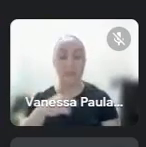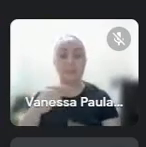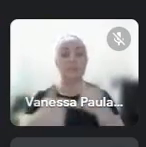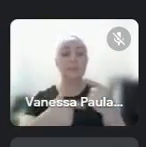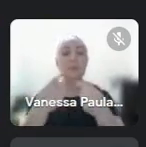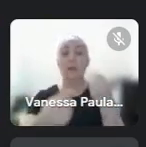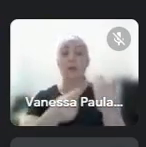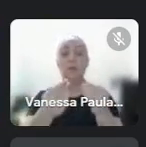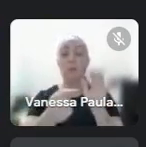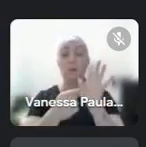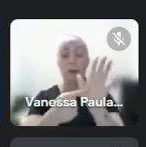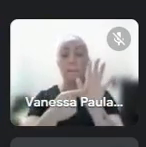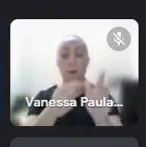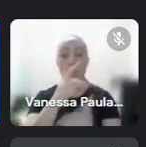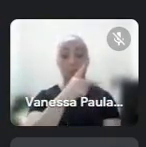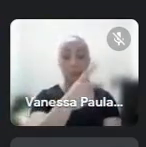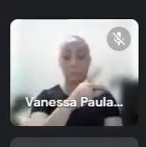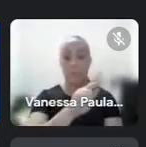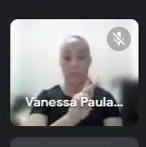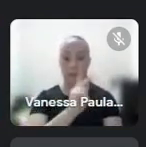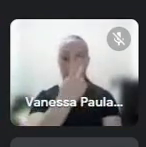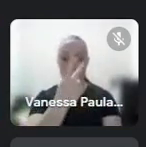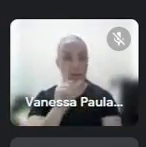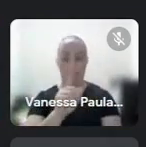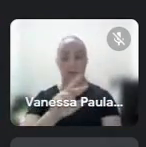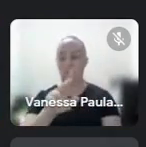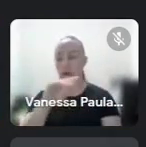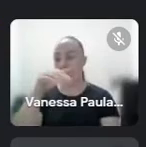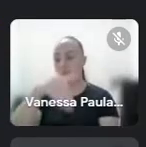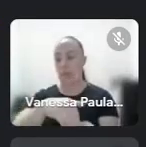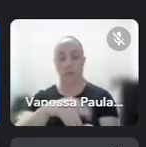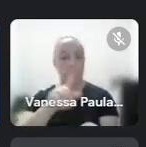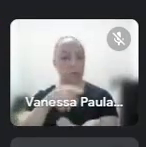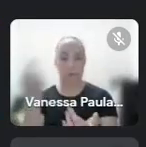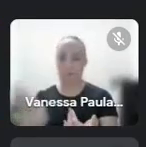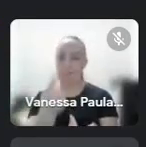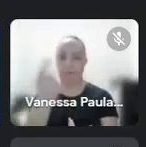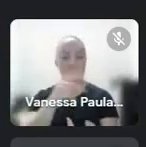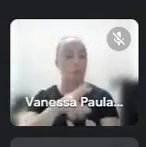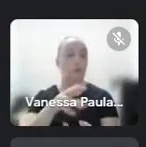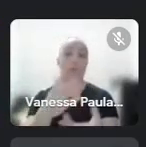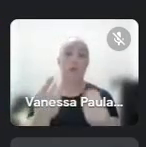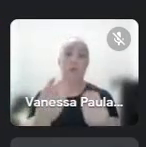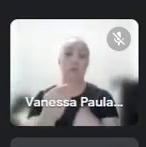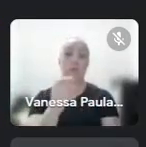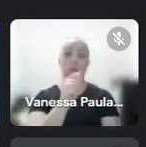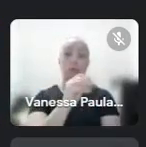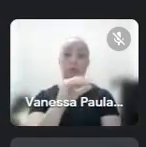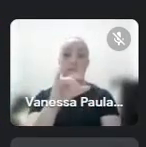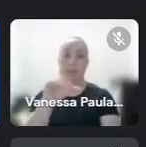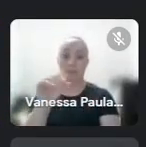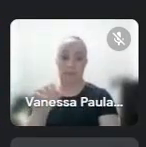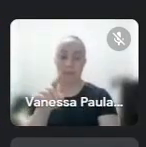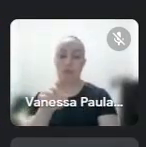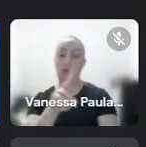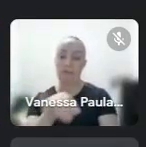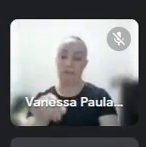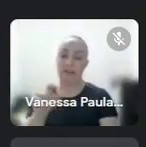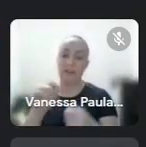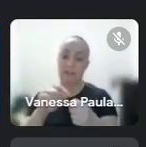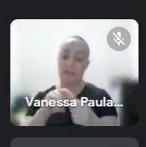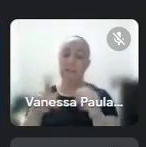amostras com pH não muito baixo. Não pode ter um pH muito ácido, né? Então, você tem que fazer uma digestão